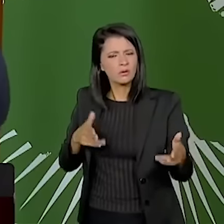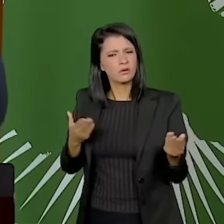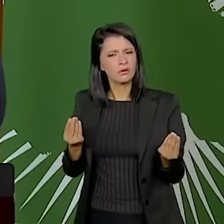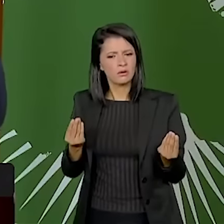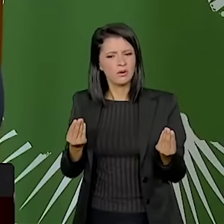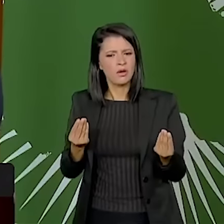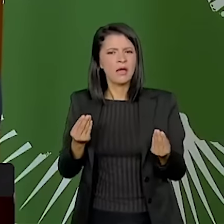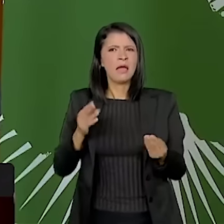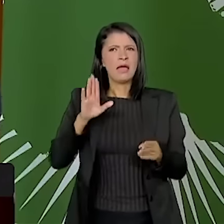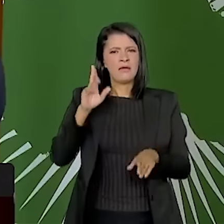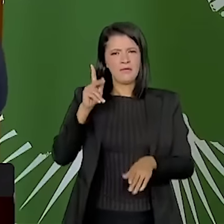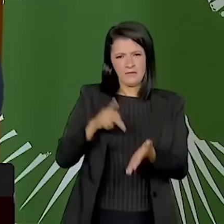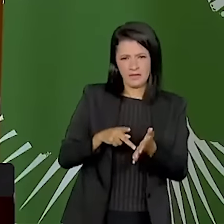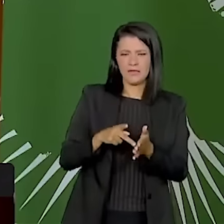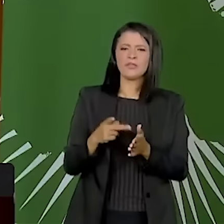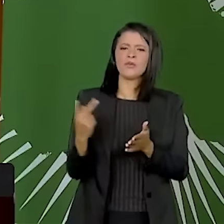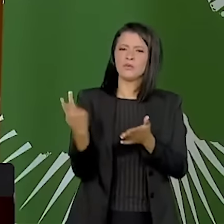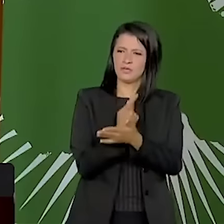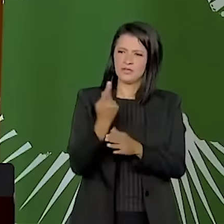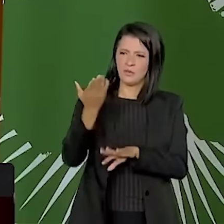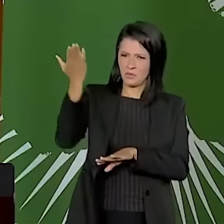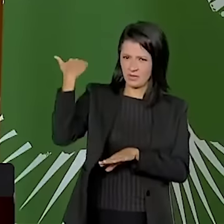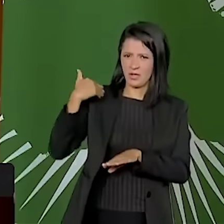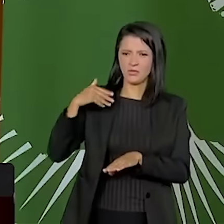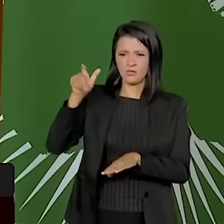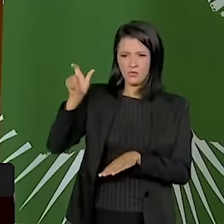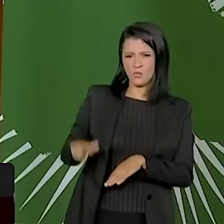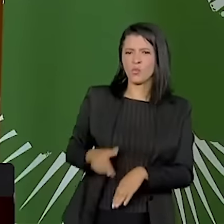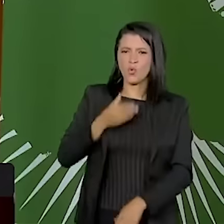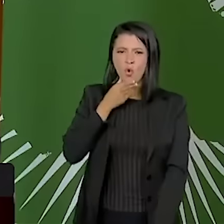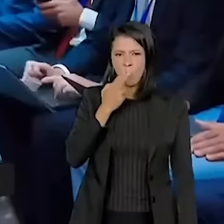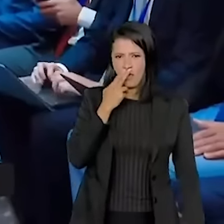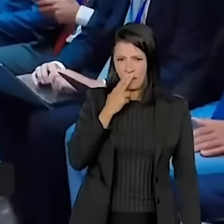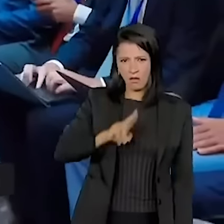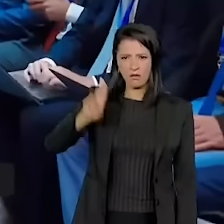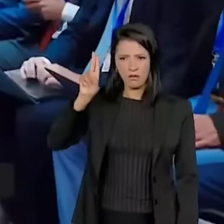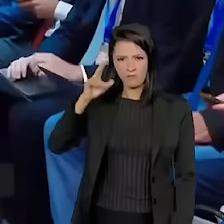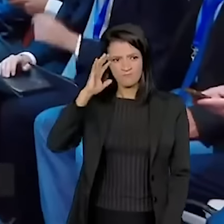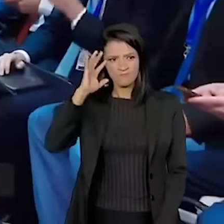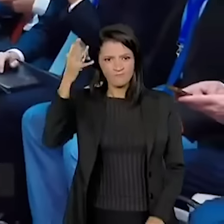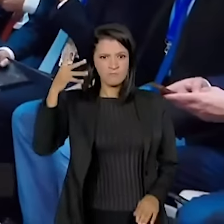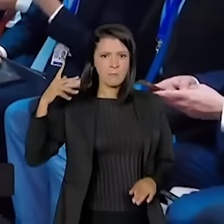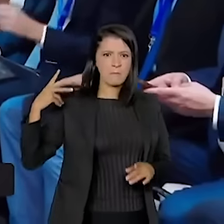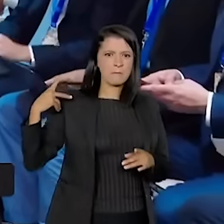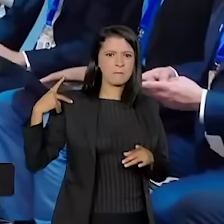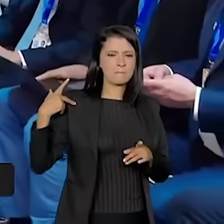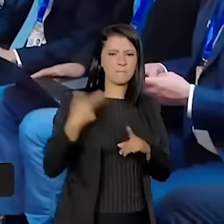Aliás, existiu quando Hitler resolveu matar os judeus.